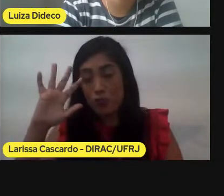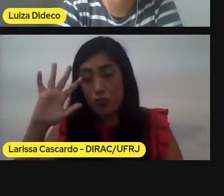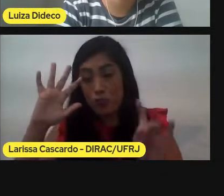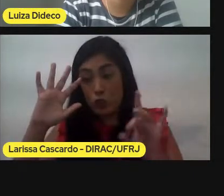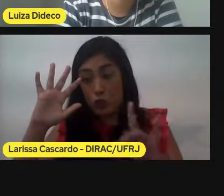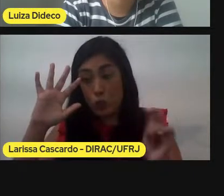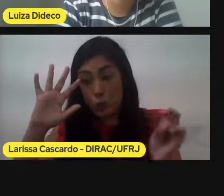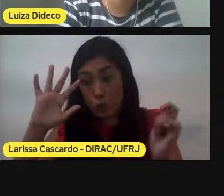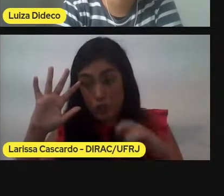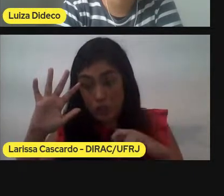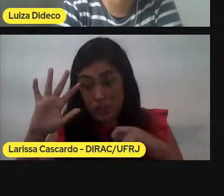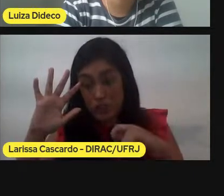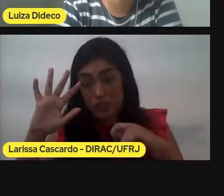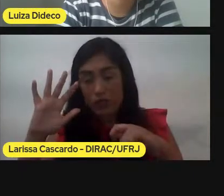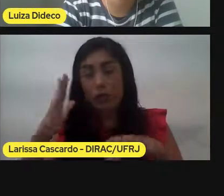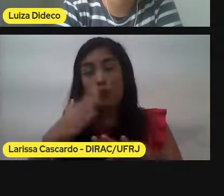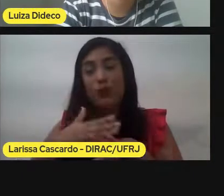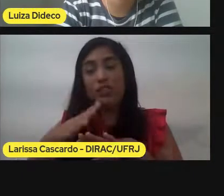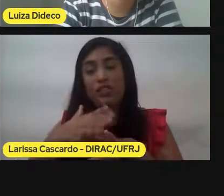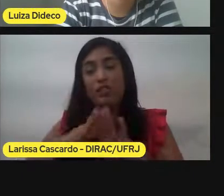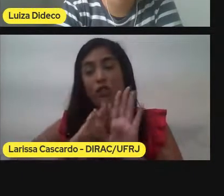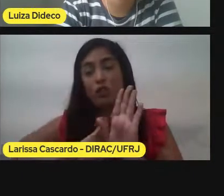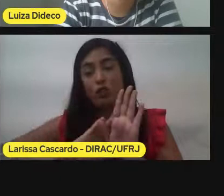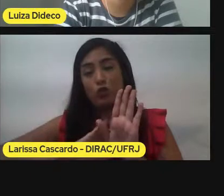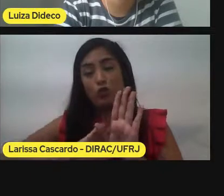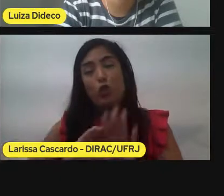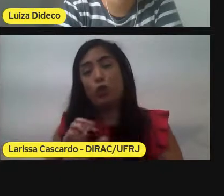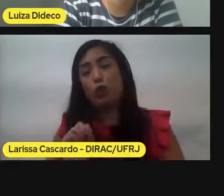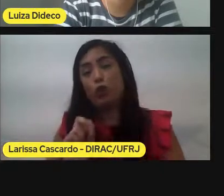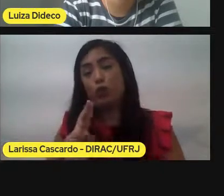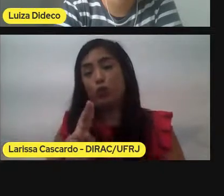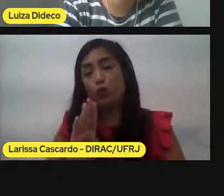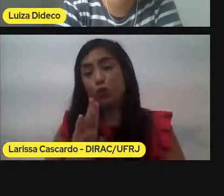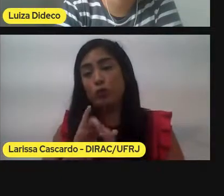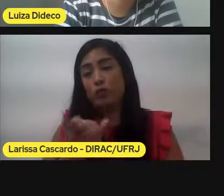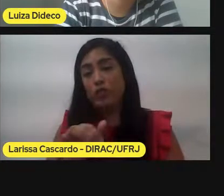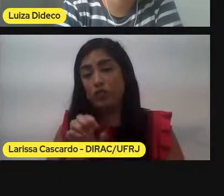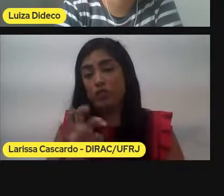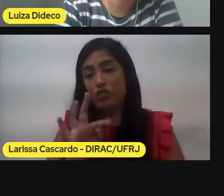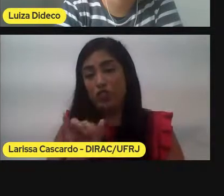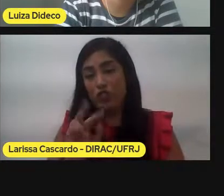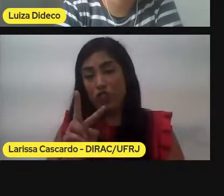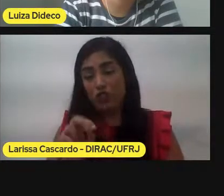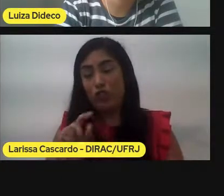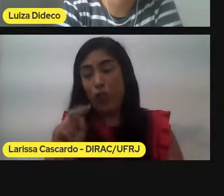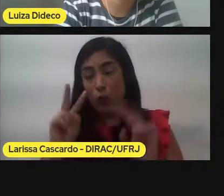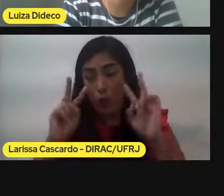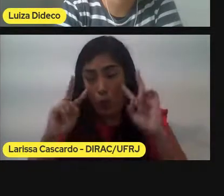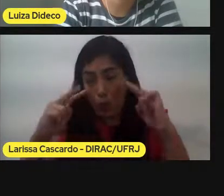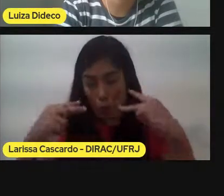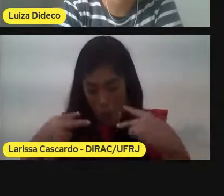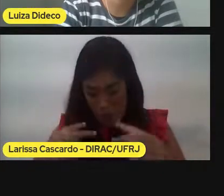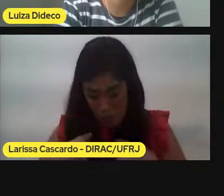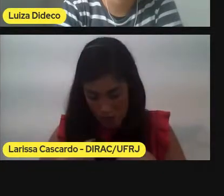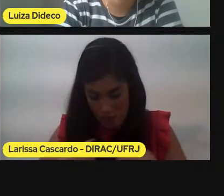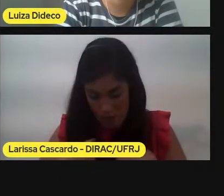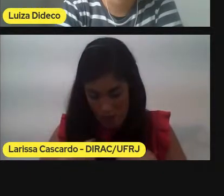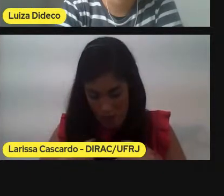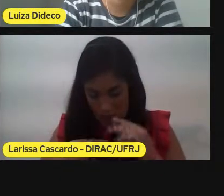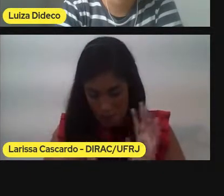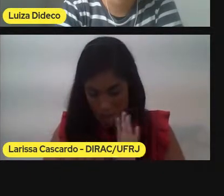no exercício dessa subjetividade, desse olhar para dentro, que é permitido pela leitura do livro do Desassossego, ora